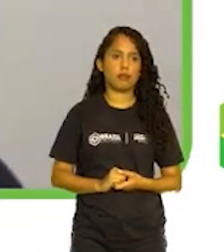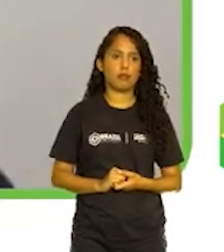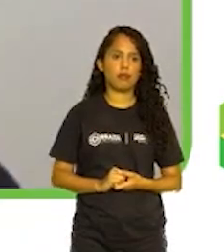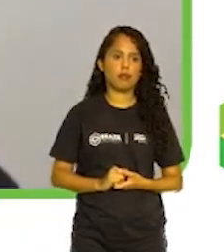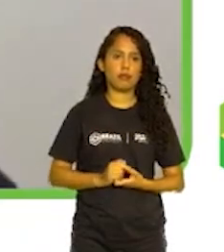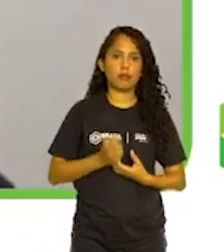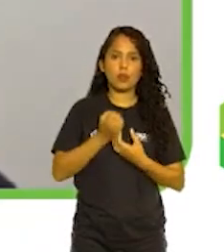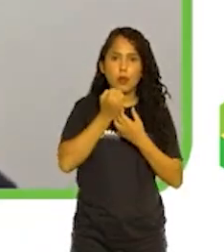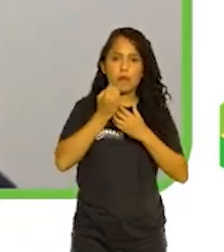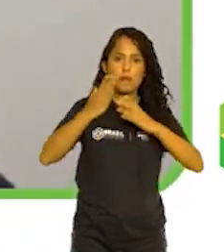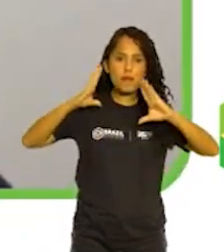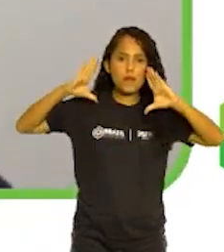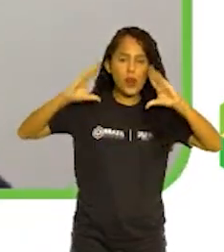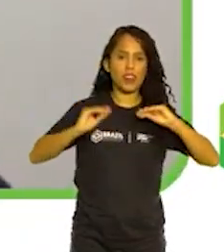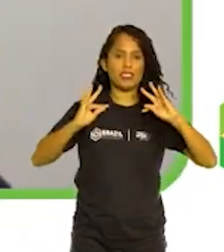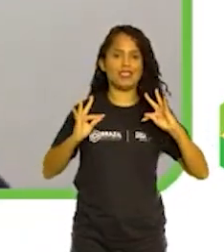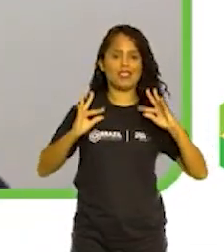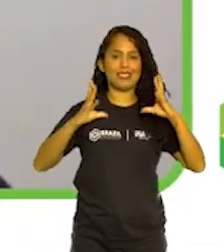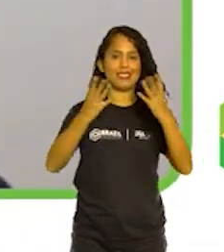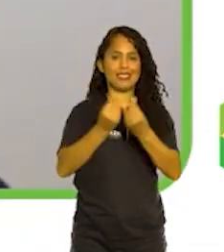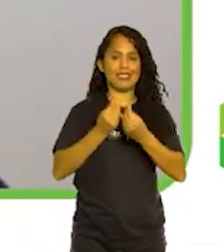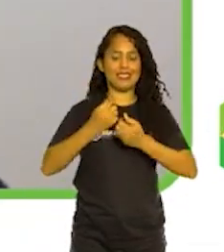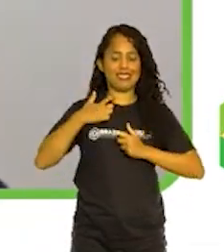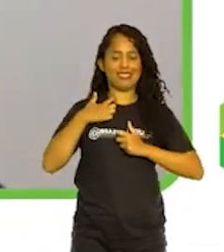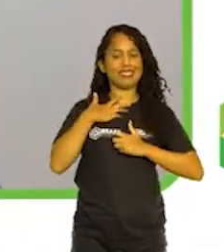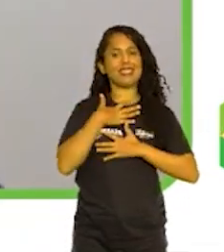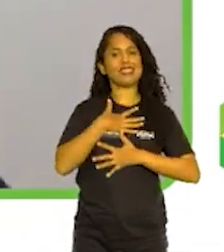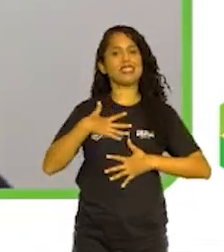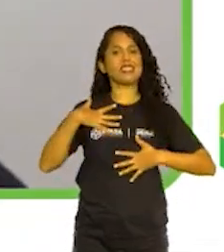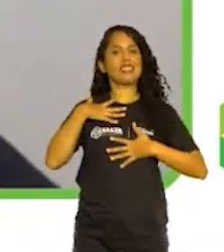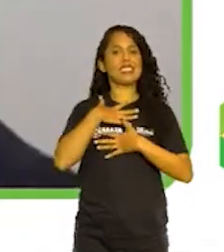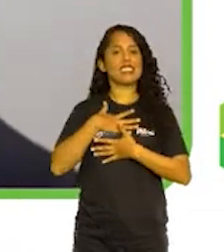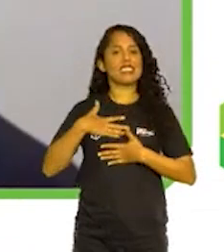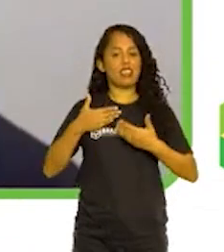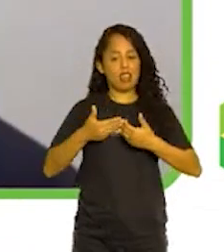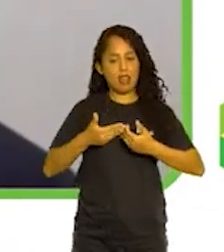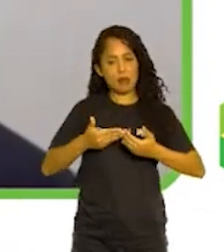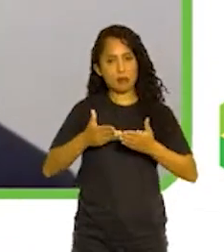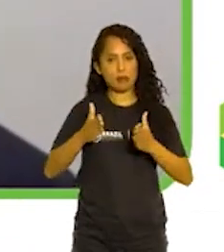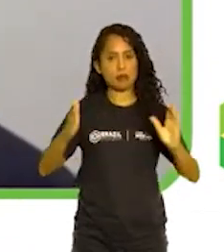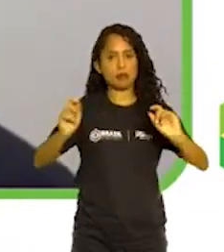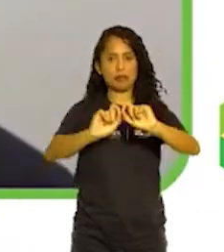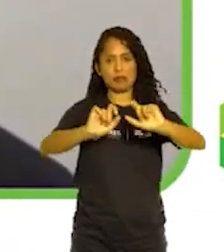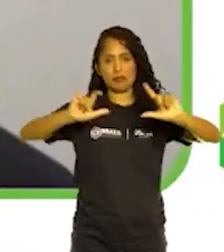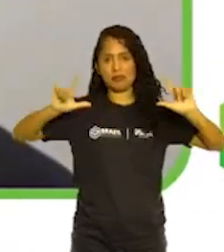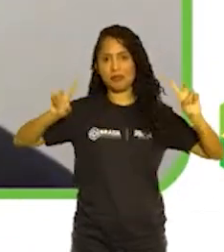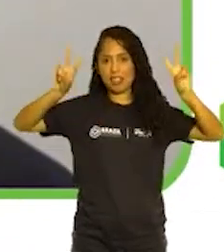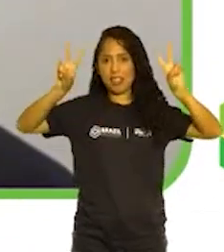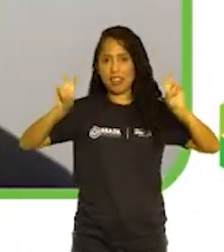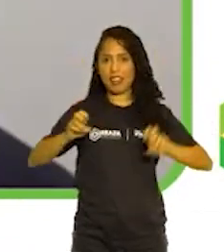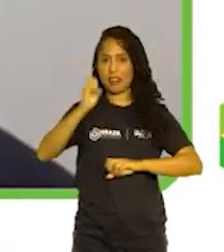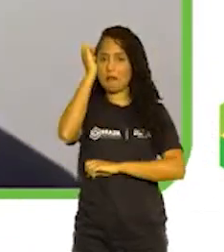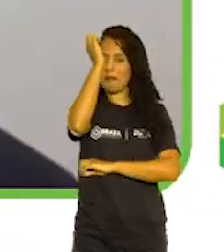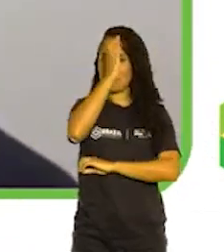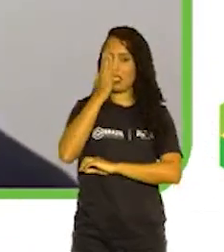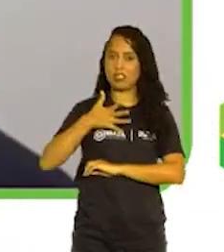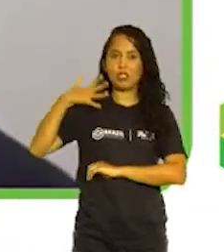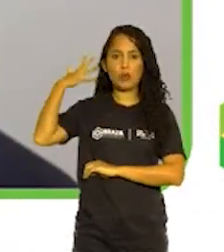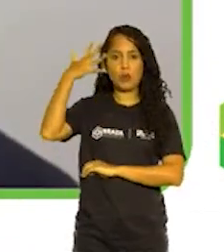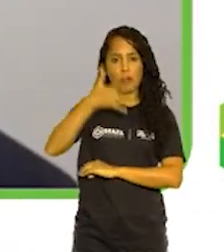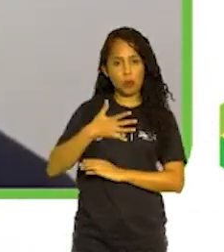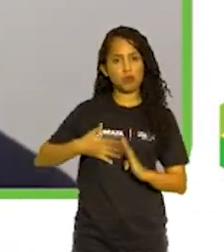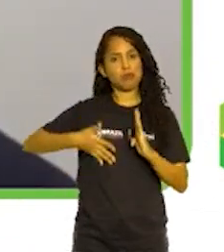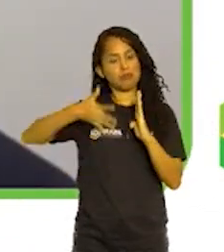Muito boa noite a todos. É um enorme prazer abrir mais um painel na Brasil Conference desse ano, o painel